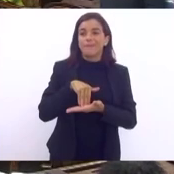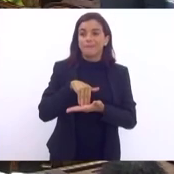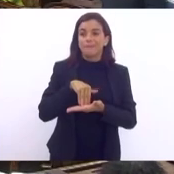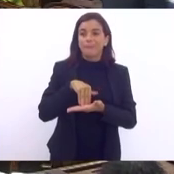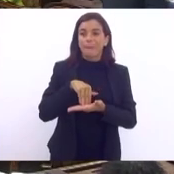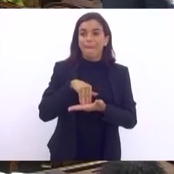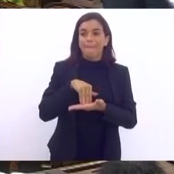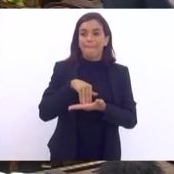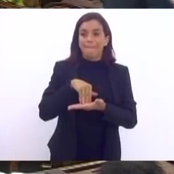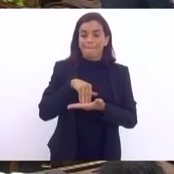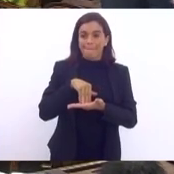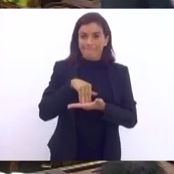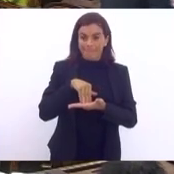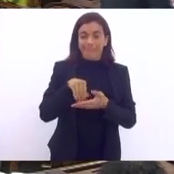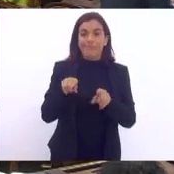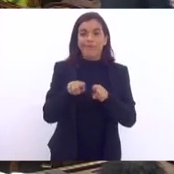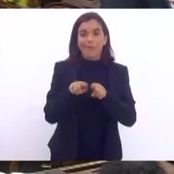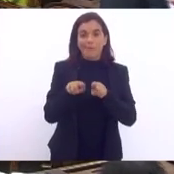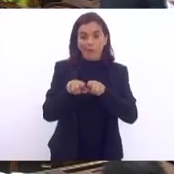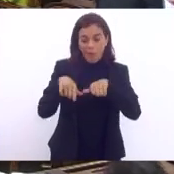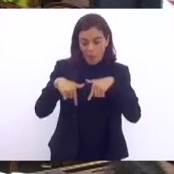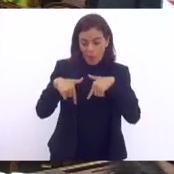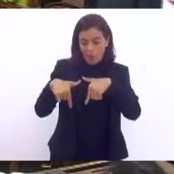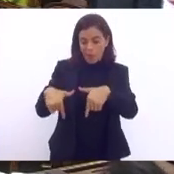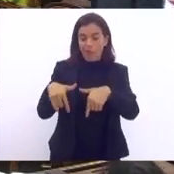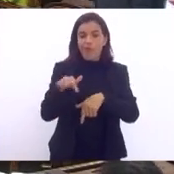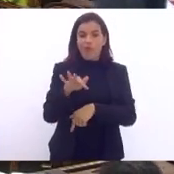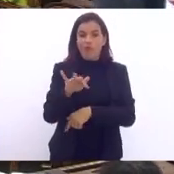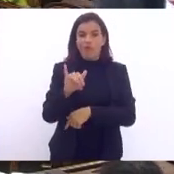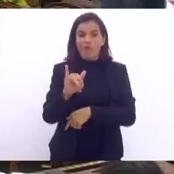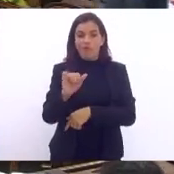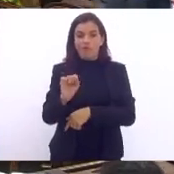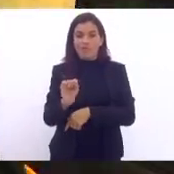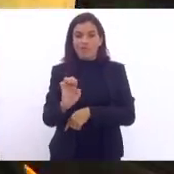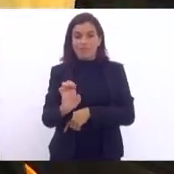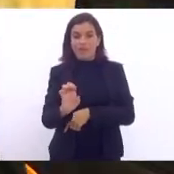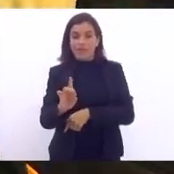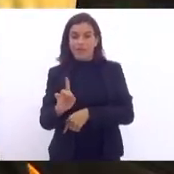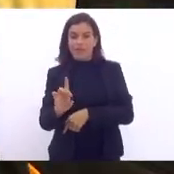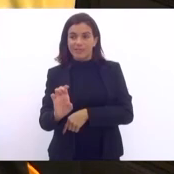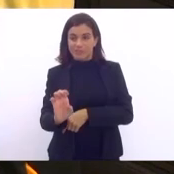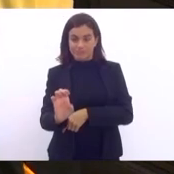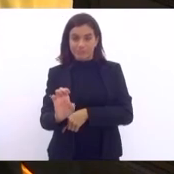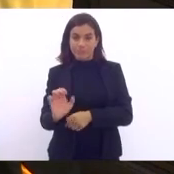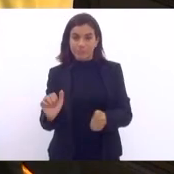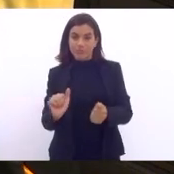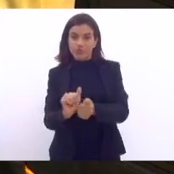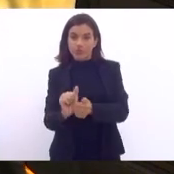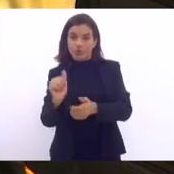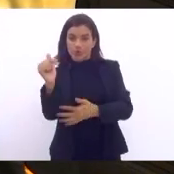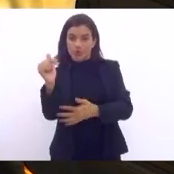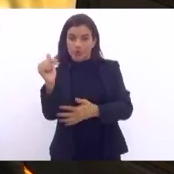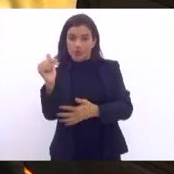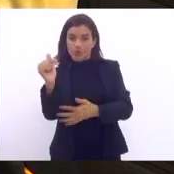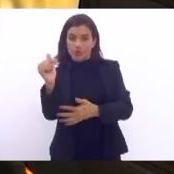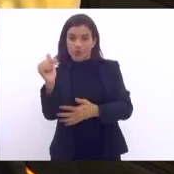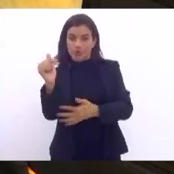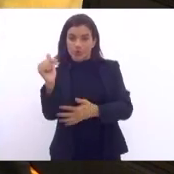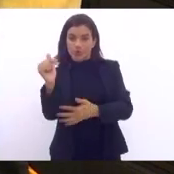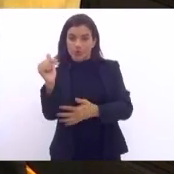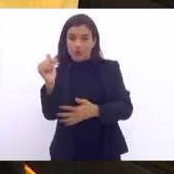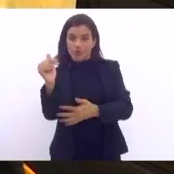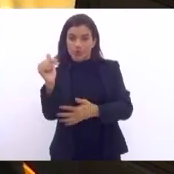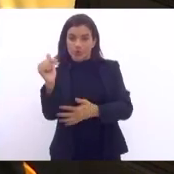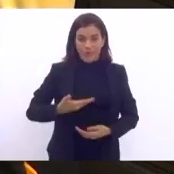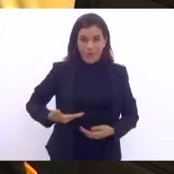o FISED. Esse é o primeiro ponto, junto com as demais. Então, presidente, o governador apresenta a emenda para que a